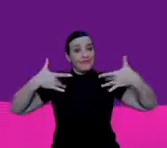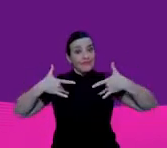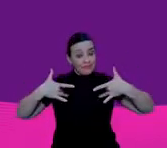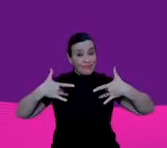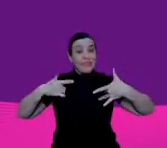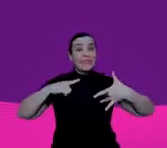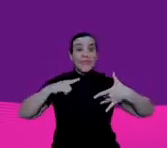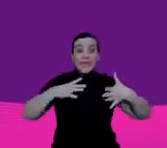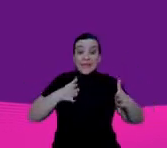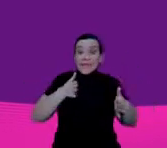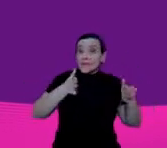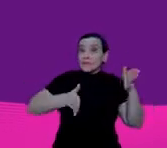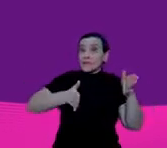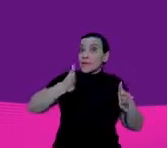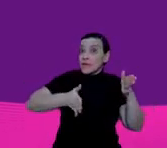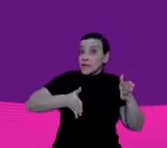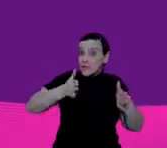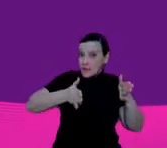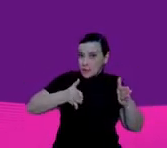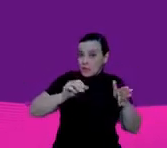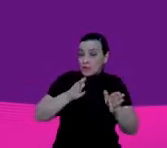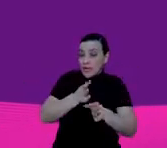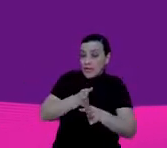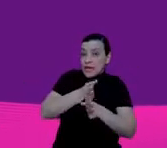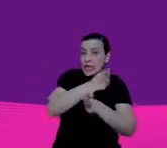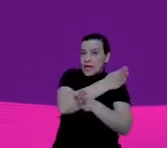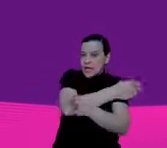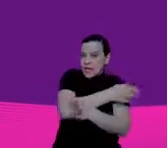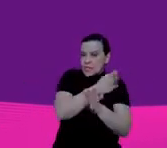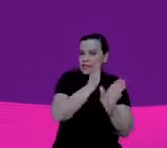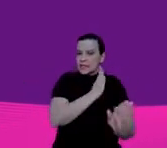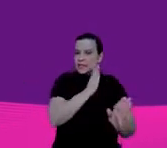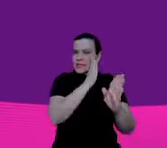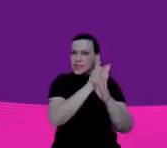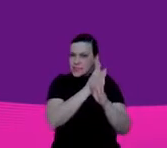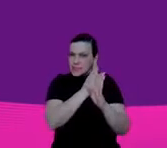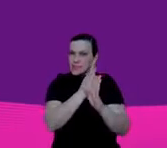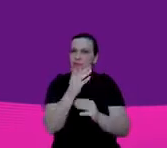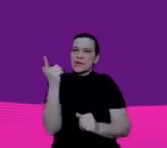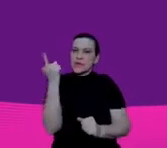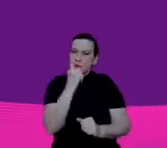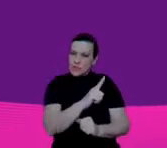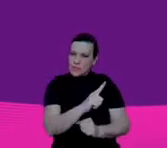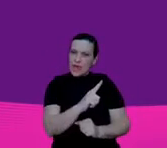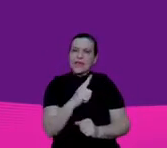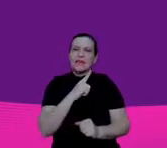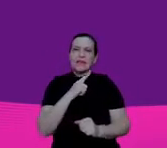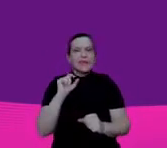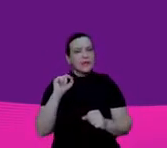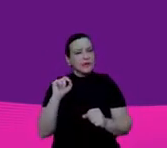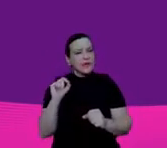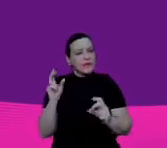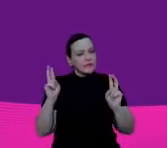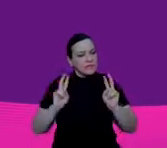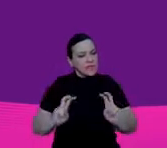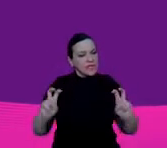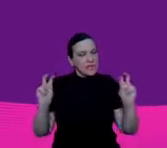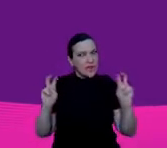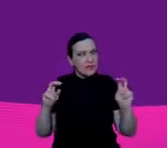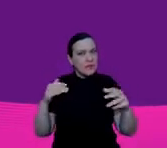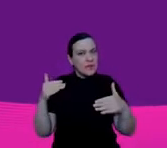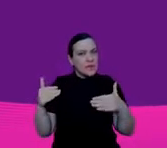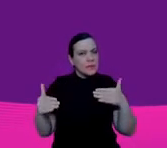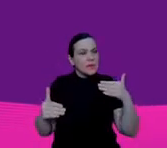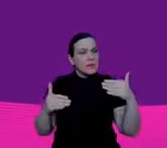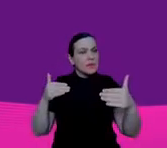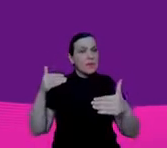que precede o aparecimento de sintomas motores, que o paciente tem uma série de sintomas não motores. E certamente antes